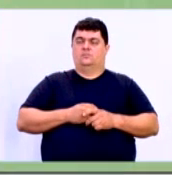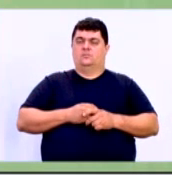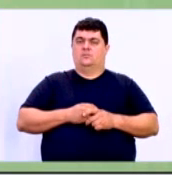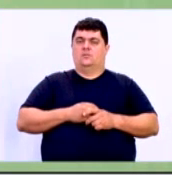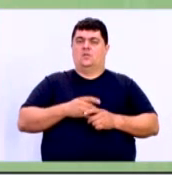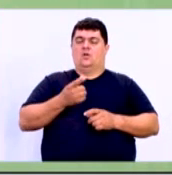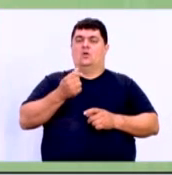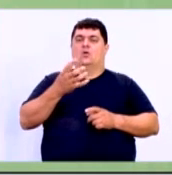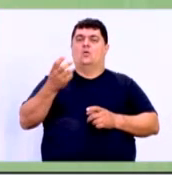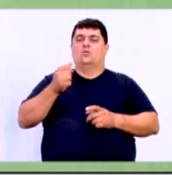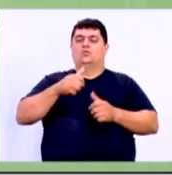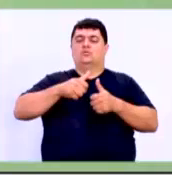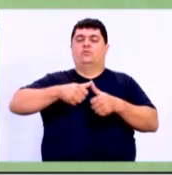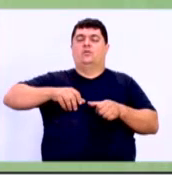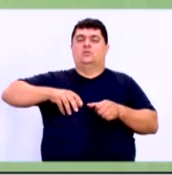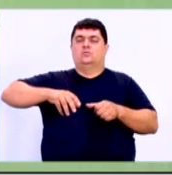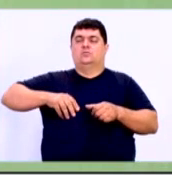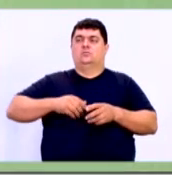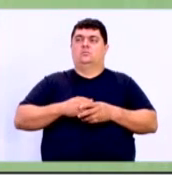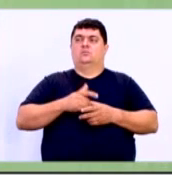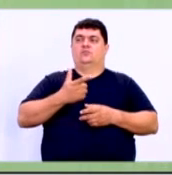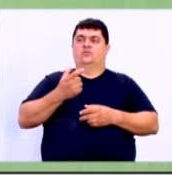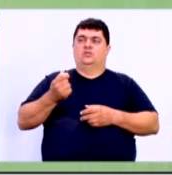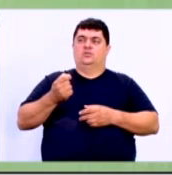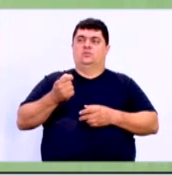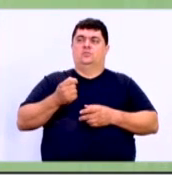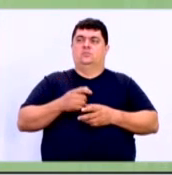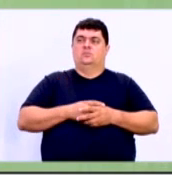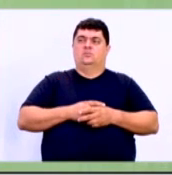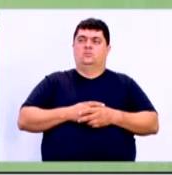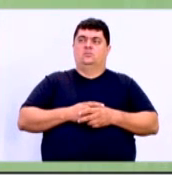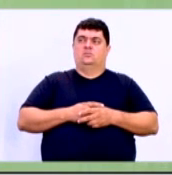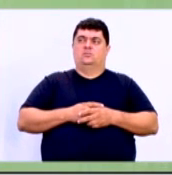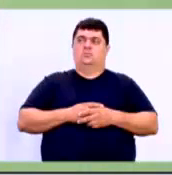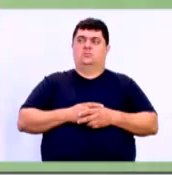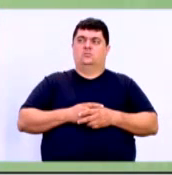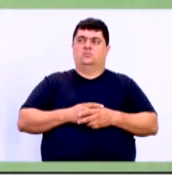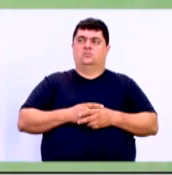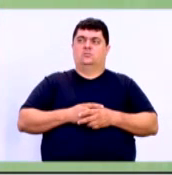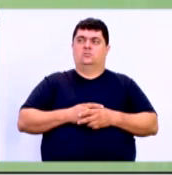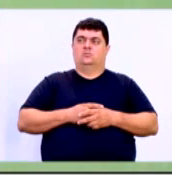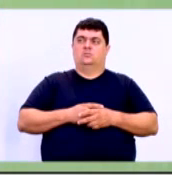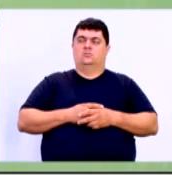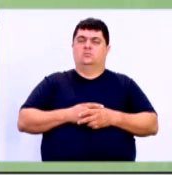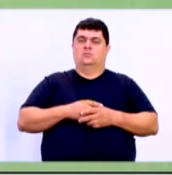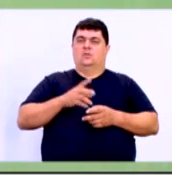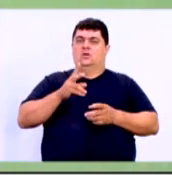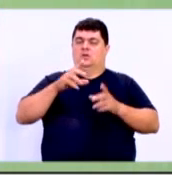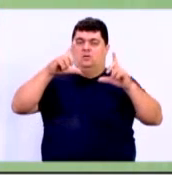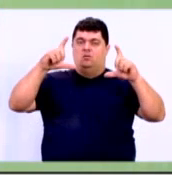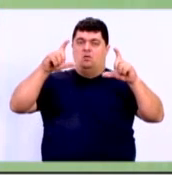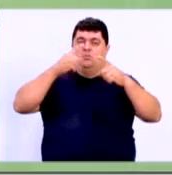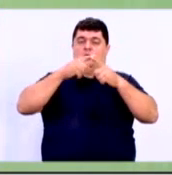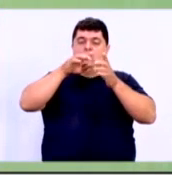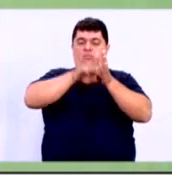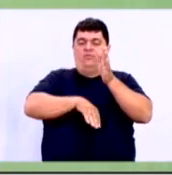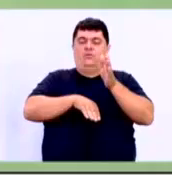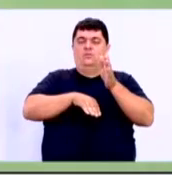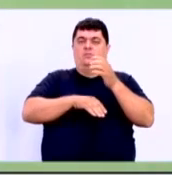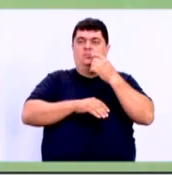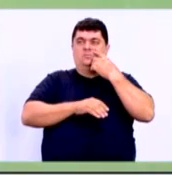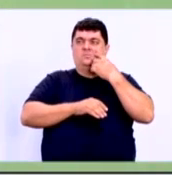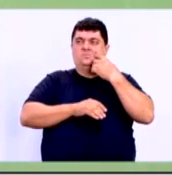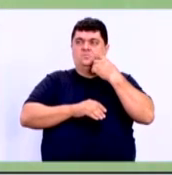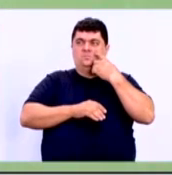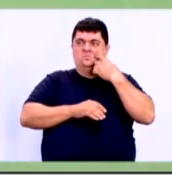custos fixos, 20. Sempre que tiver entre parênteses, significa que está subtraindo. Custos fixos,